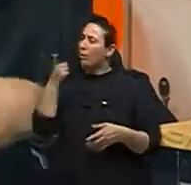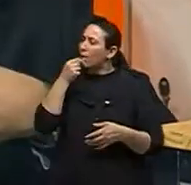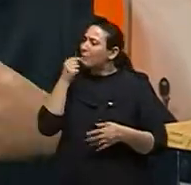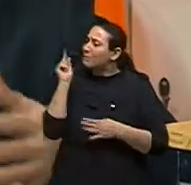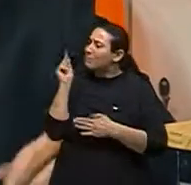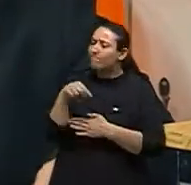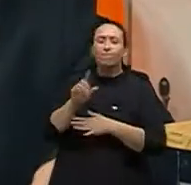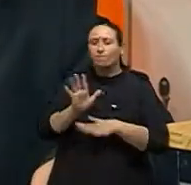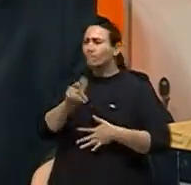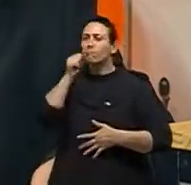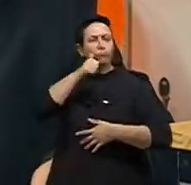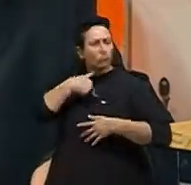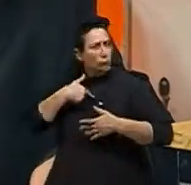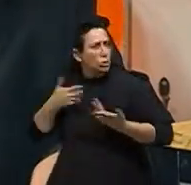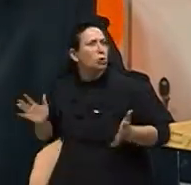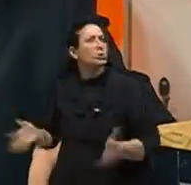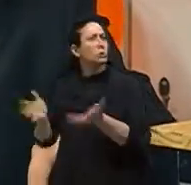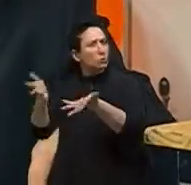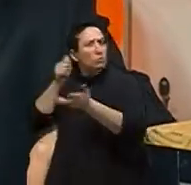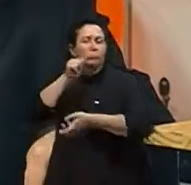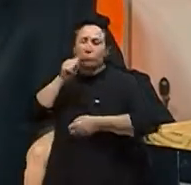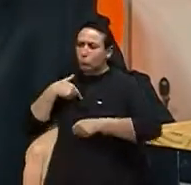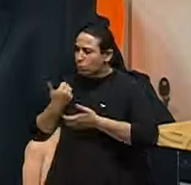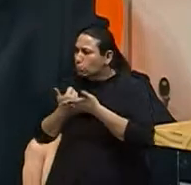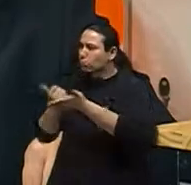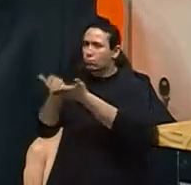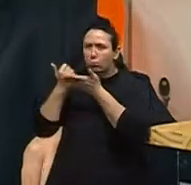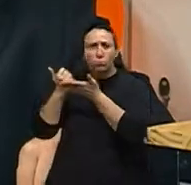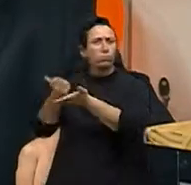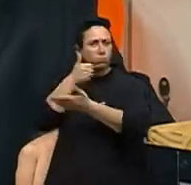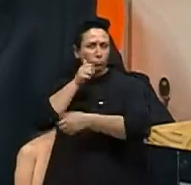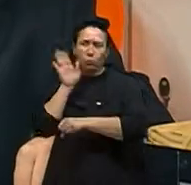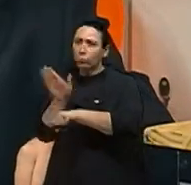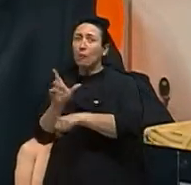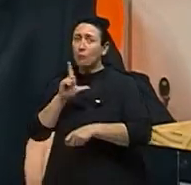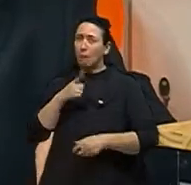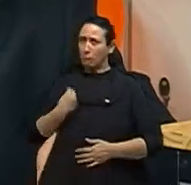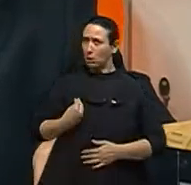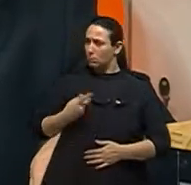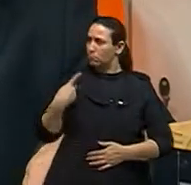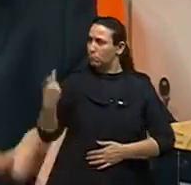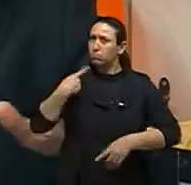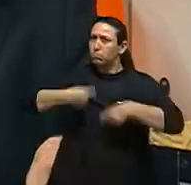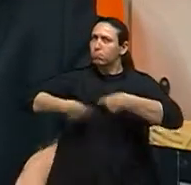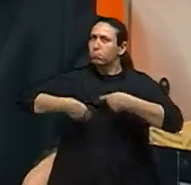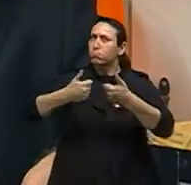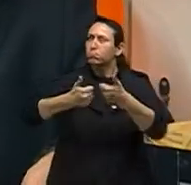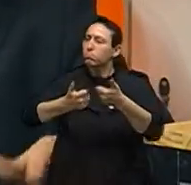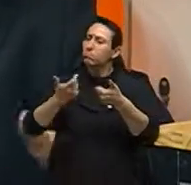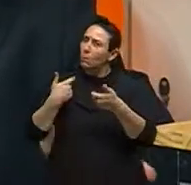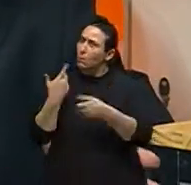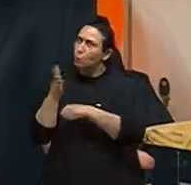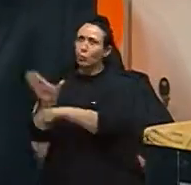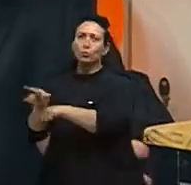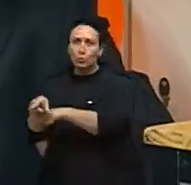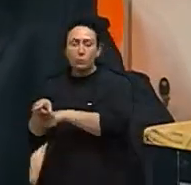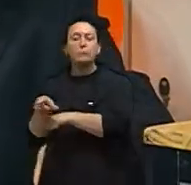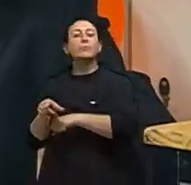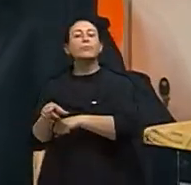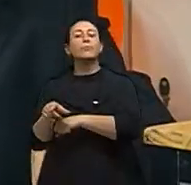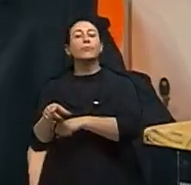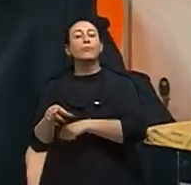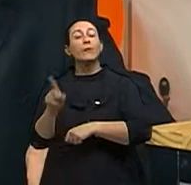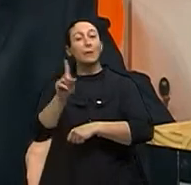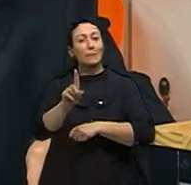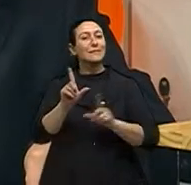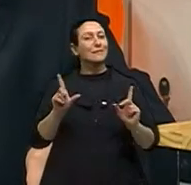que tentam motivar para que se volte a ter uma vida sexual e assim câncer de próstata é dos